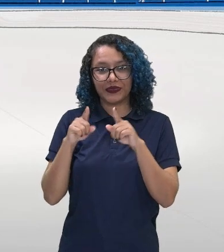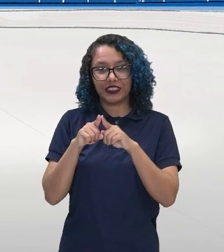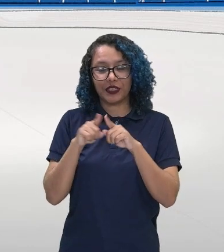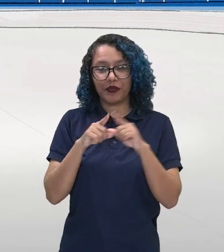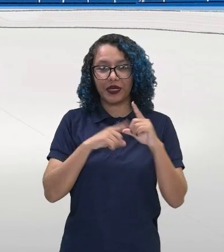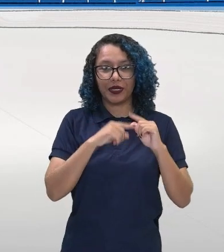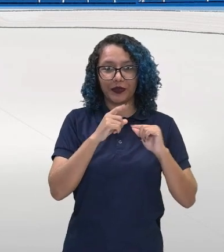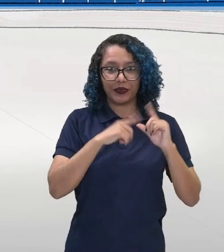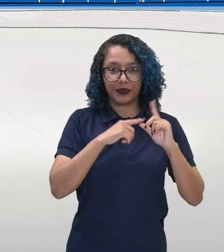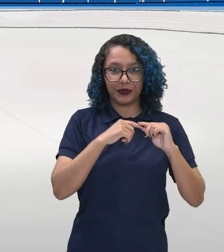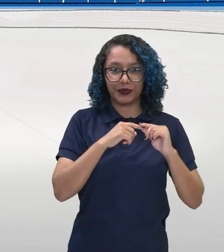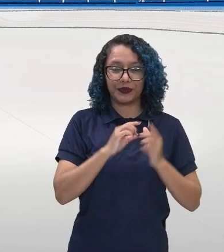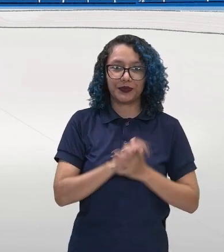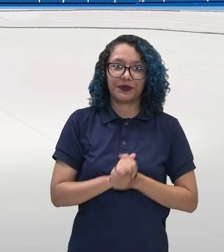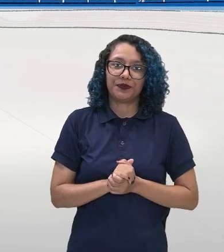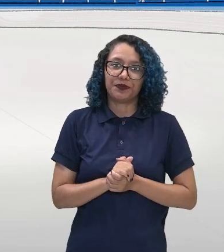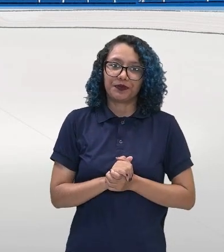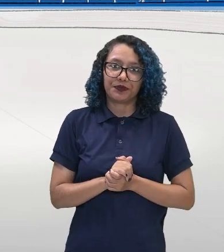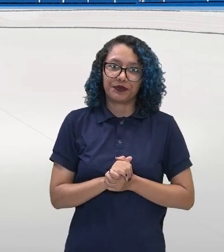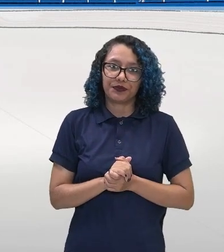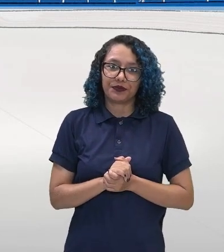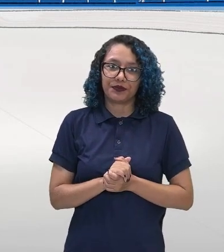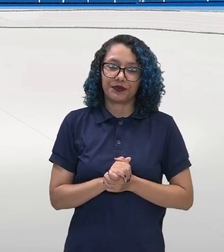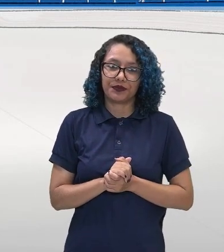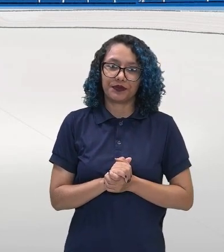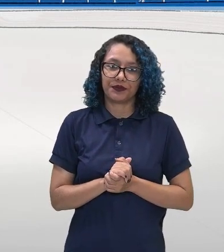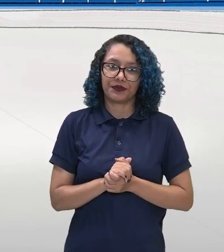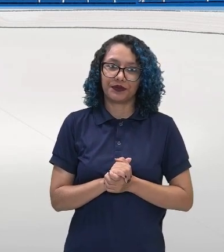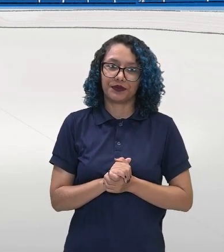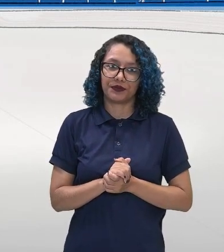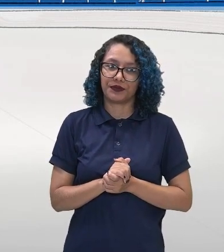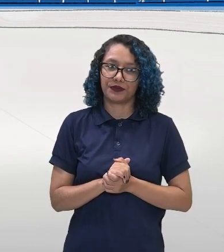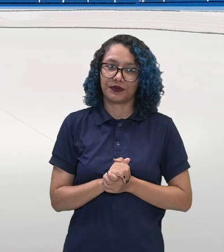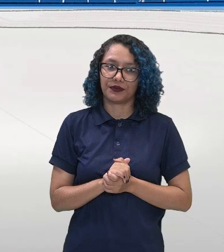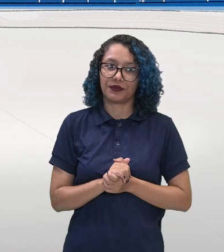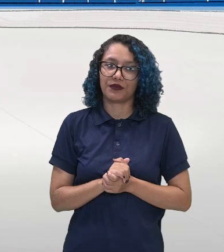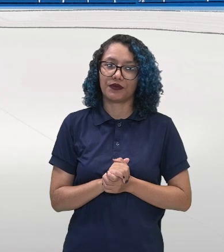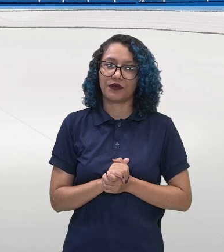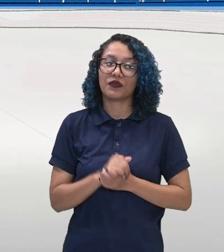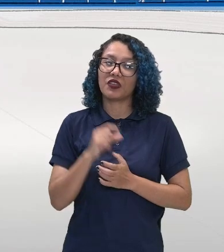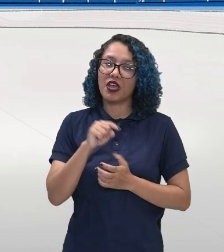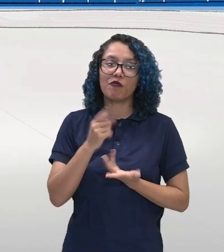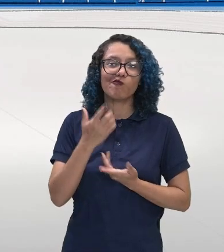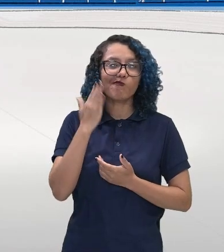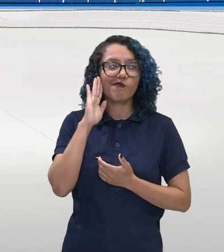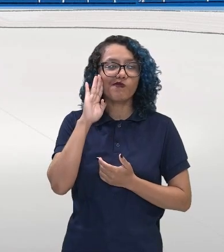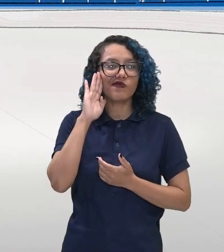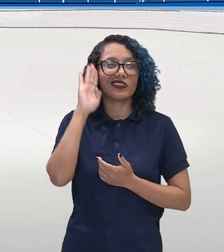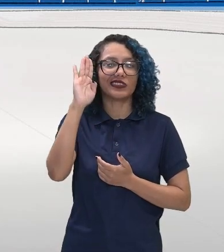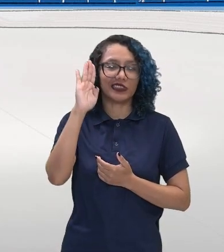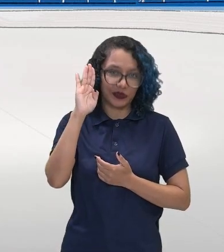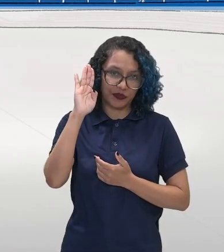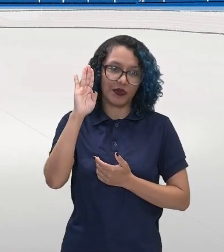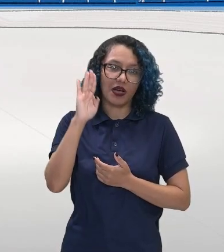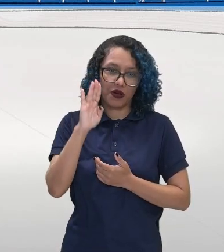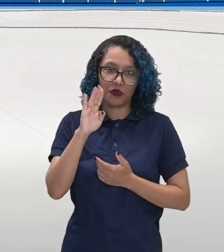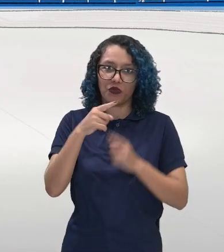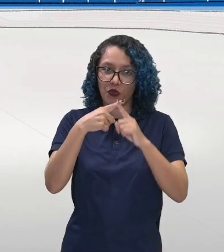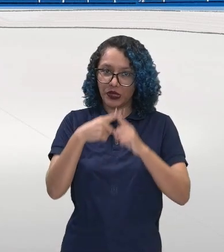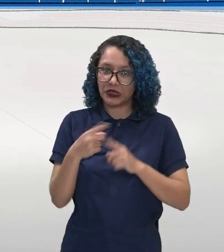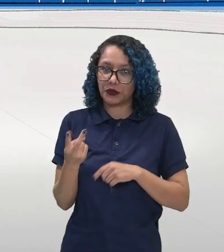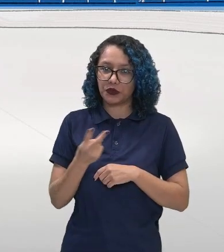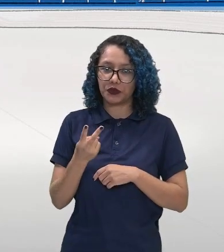o caprichoso, que fazem justamente que são o astro maior dessa festa. E nós sabemos que acontece